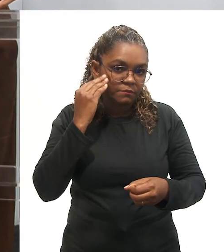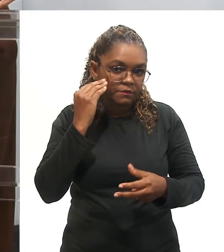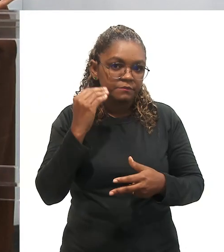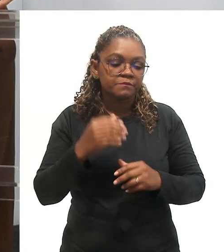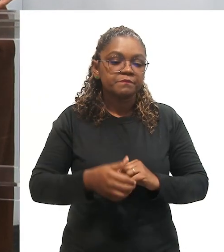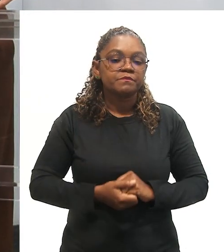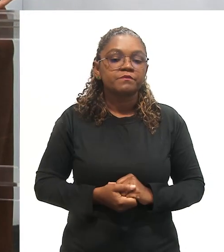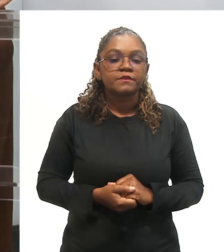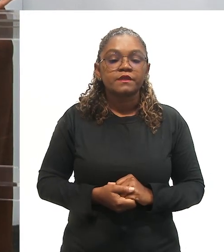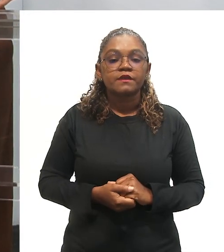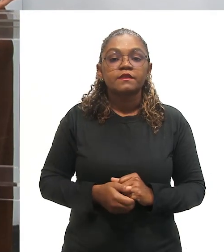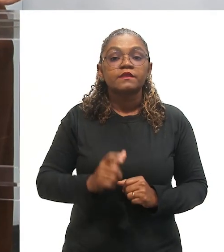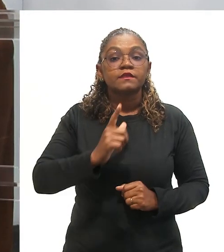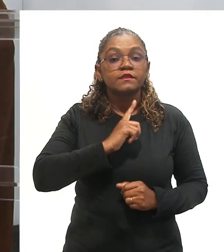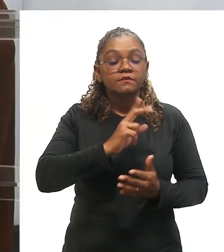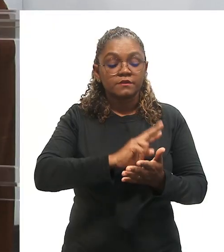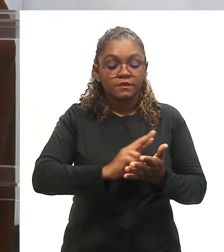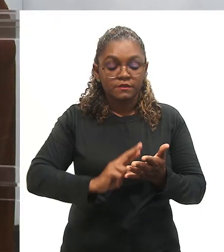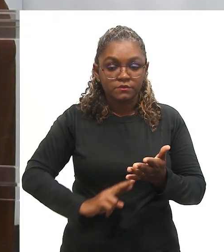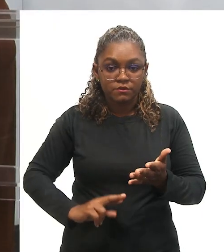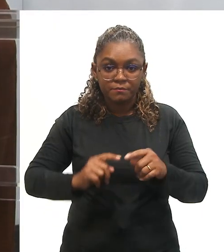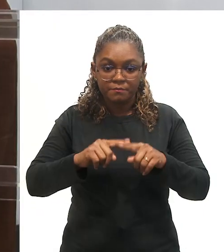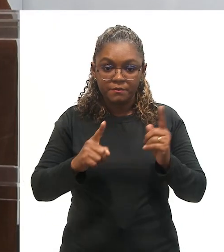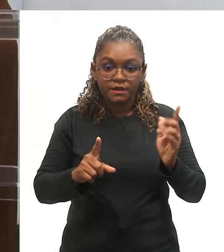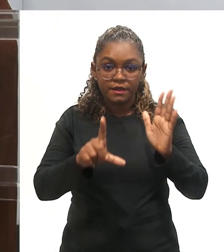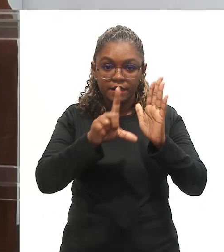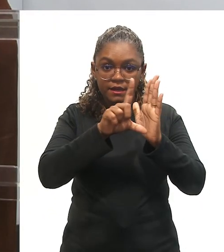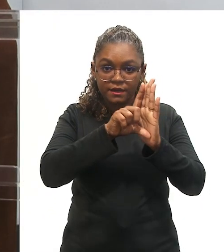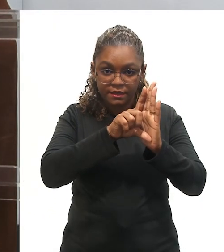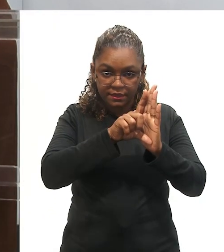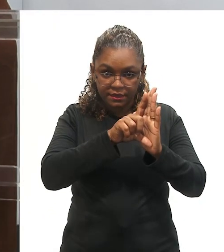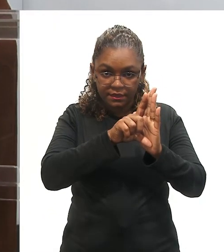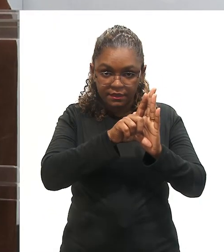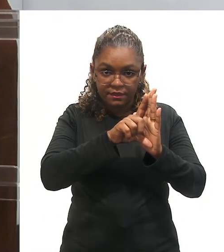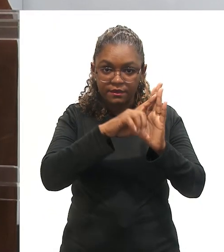apresentando a sua documentação, contudo, obedecendo à Lei Maior